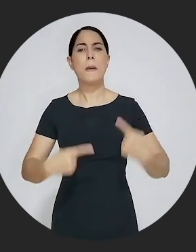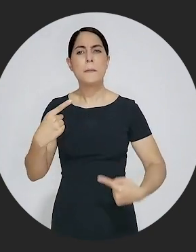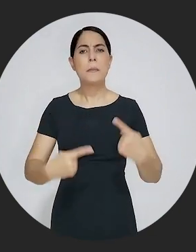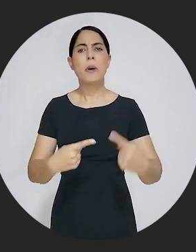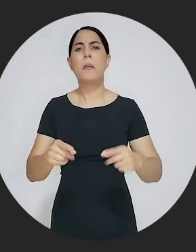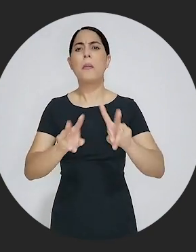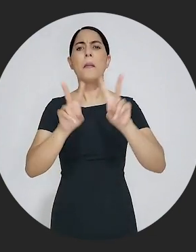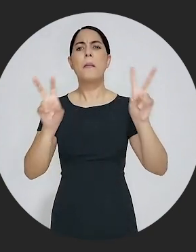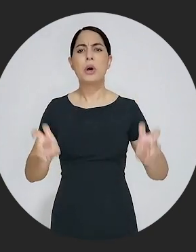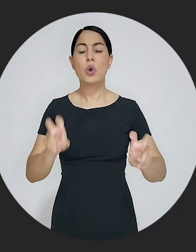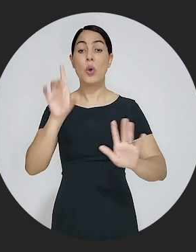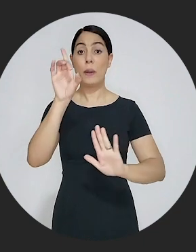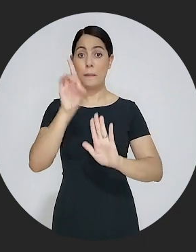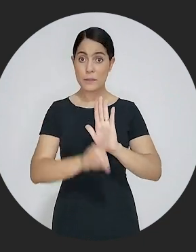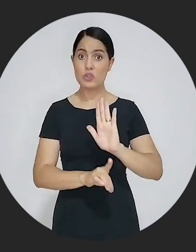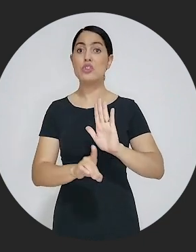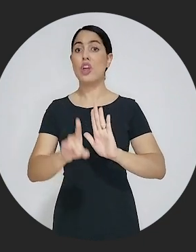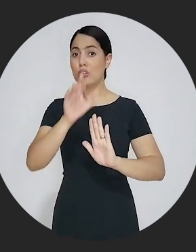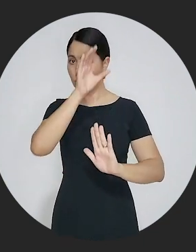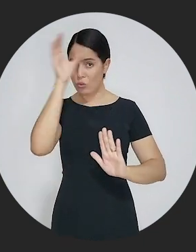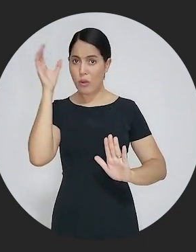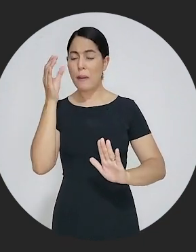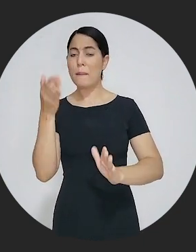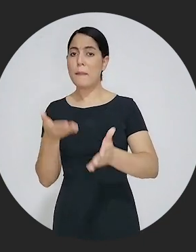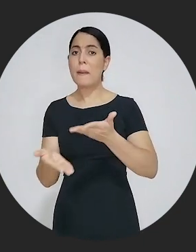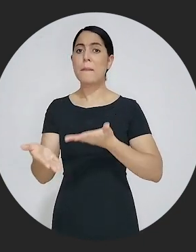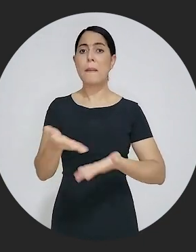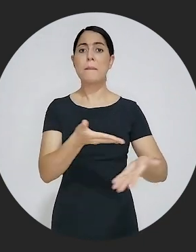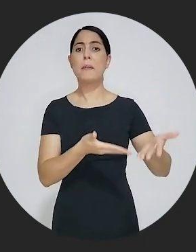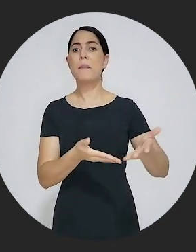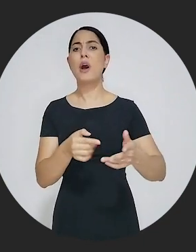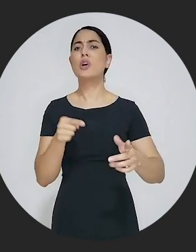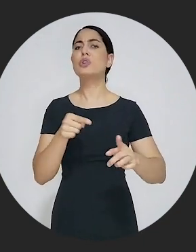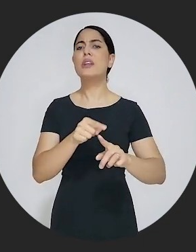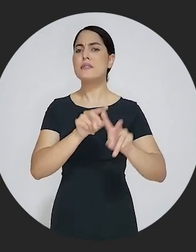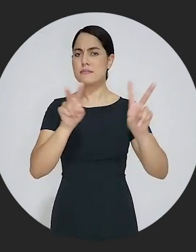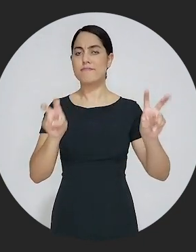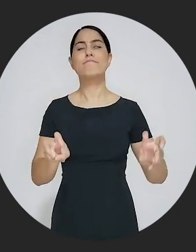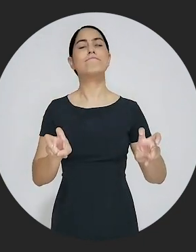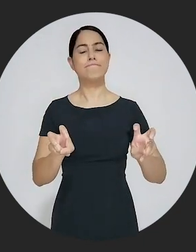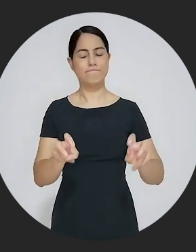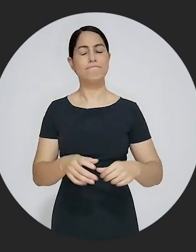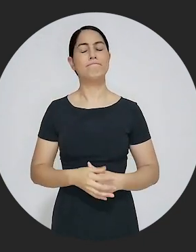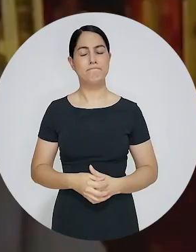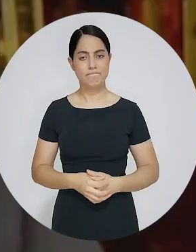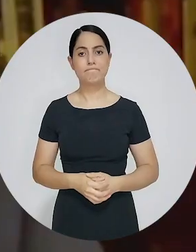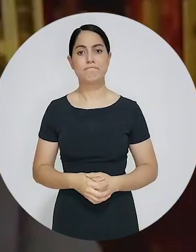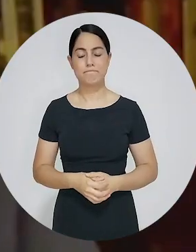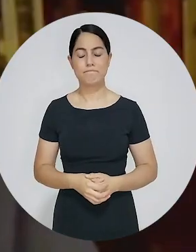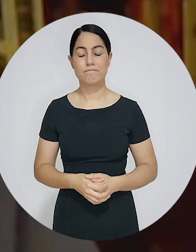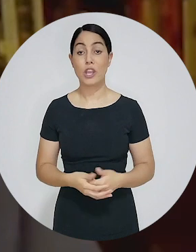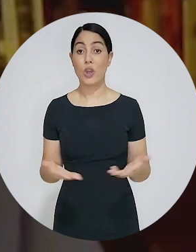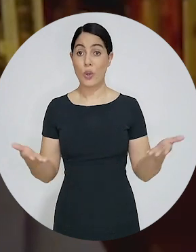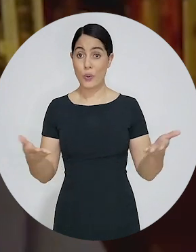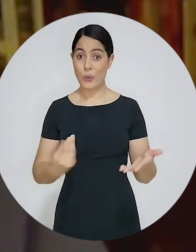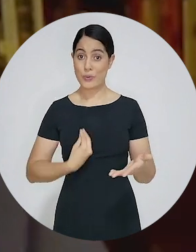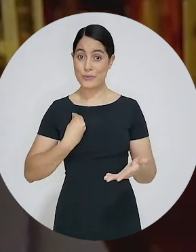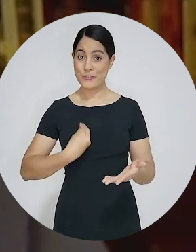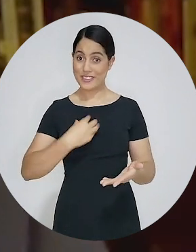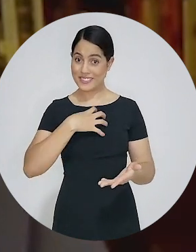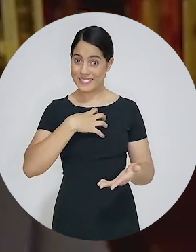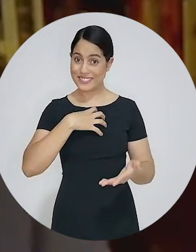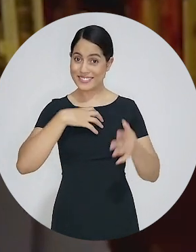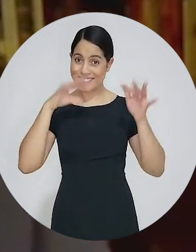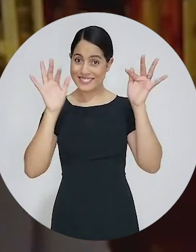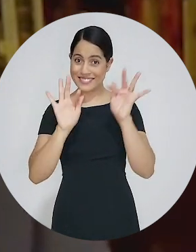ao direito consumerista e a discussão com relação à atualização legislativa a respeito desse tema. Eu fico muito feliz de poder